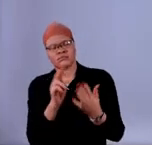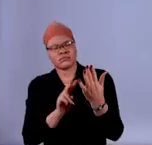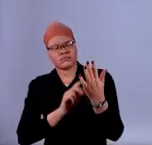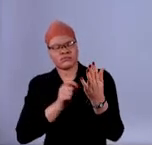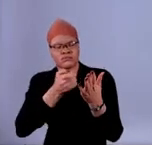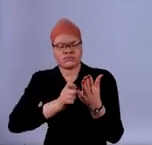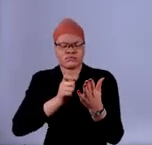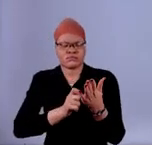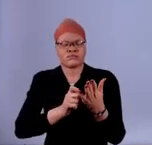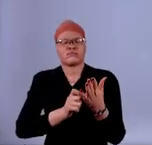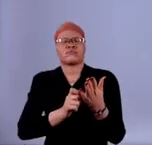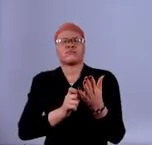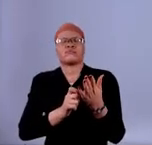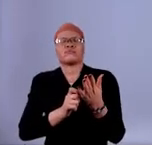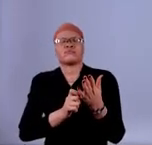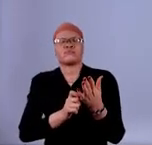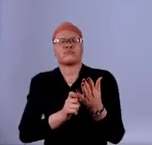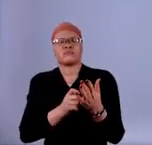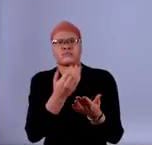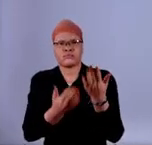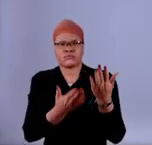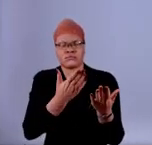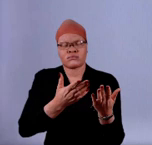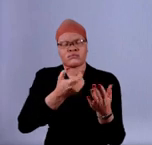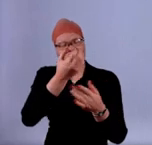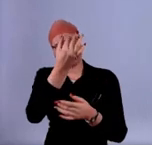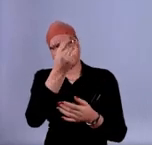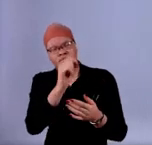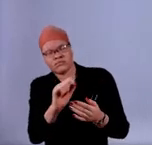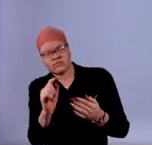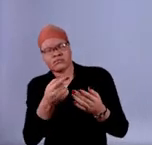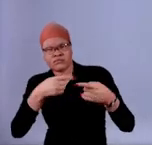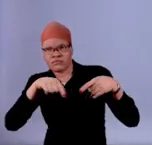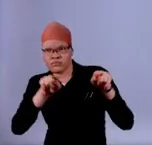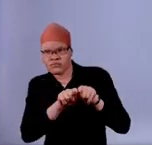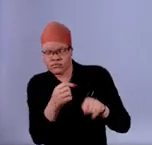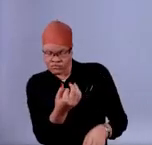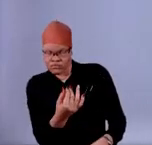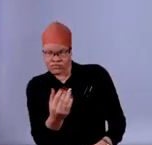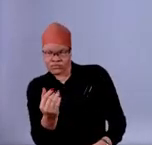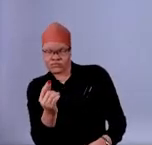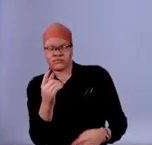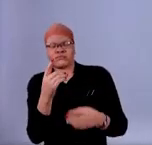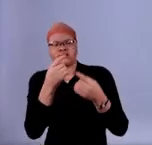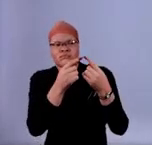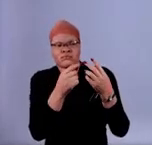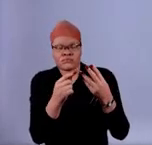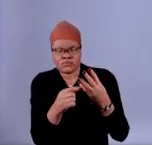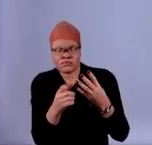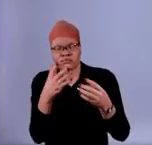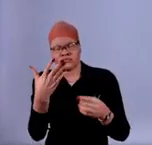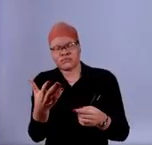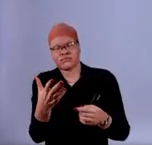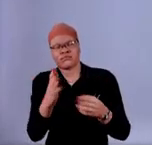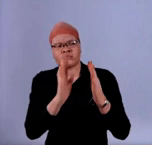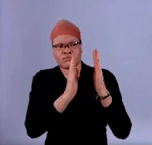leitura e escrita de frações comparação de frações com mesmo denominador tipos